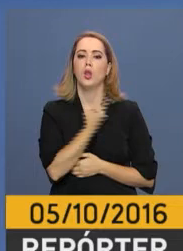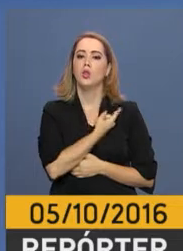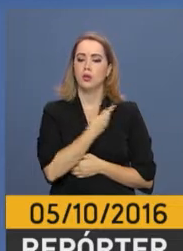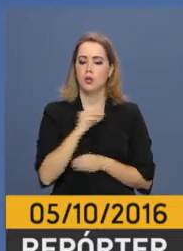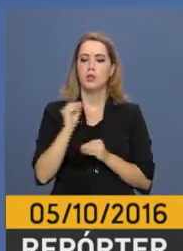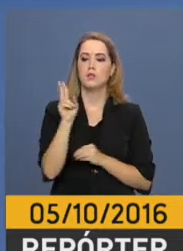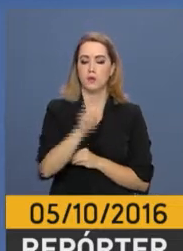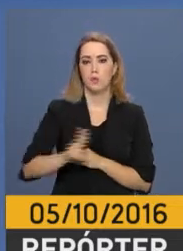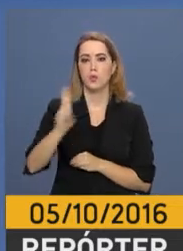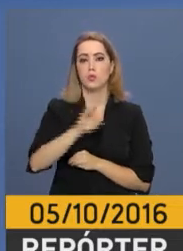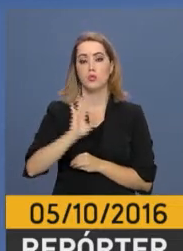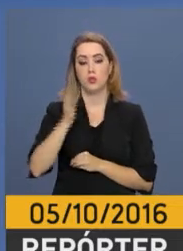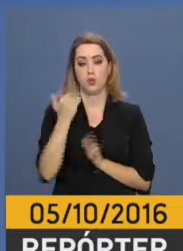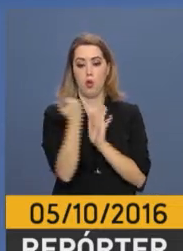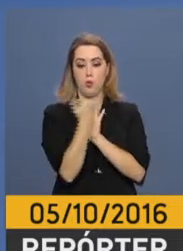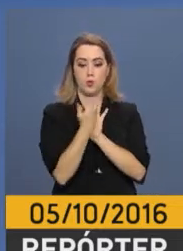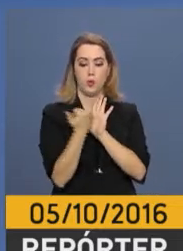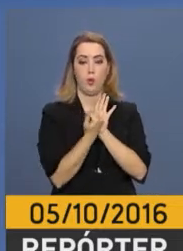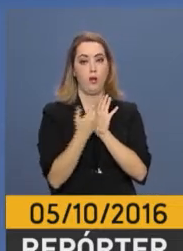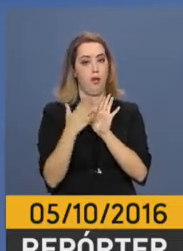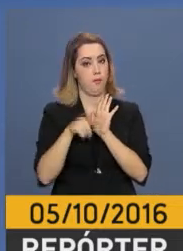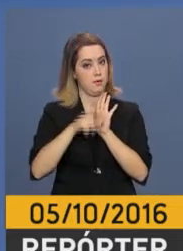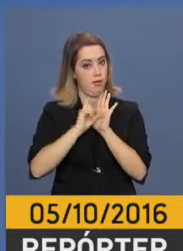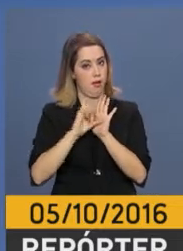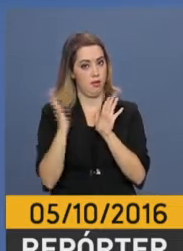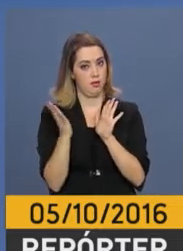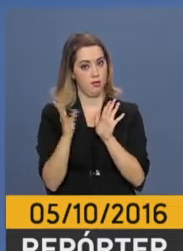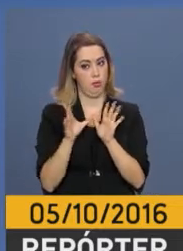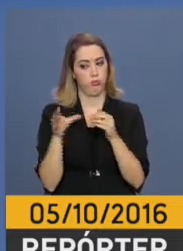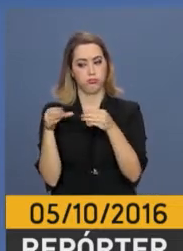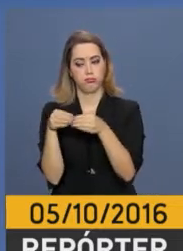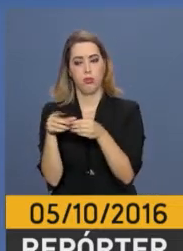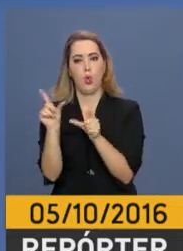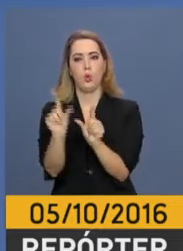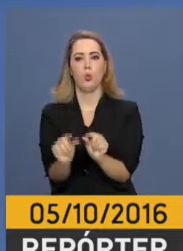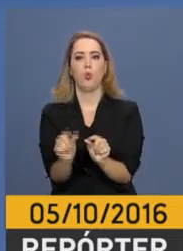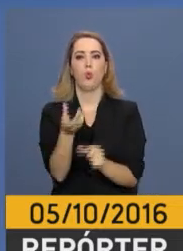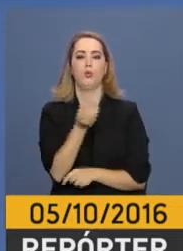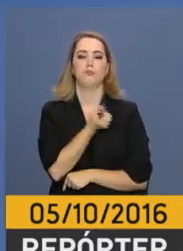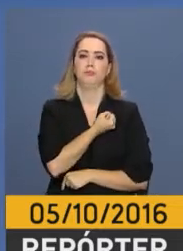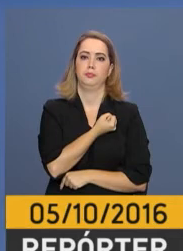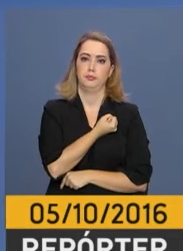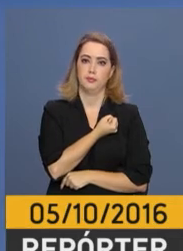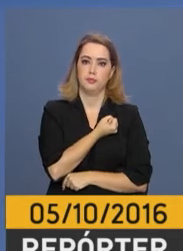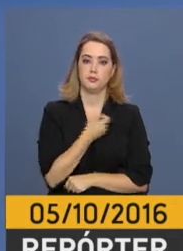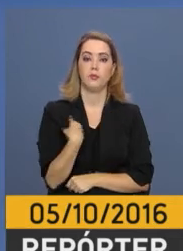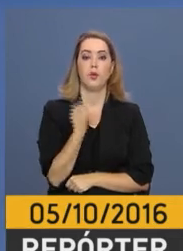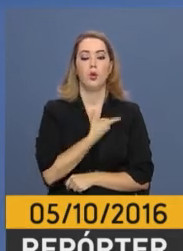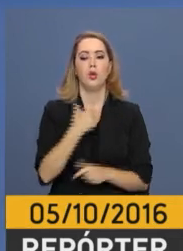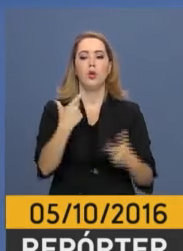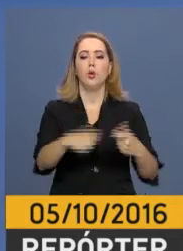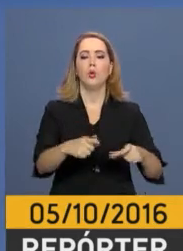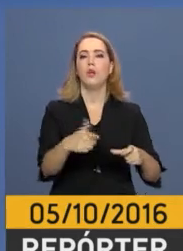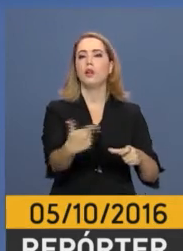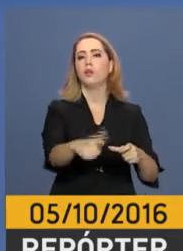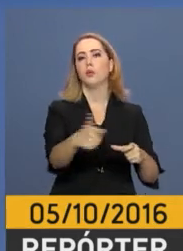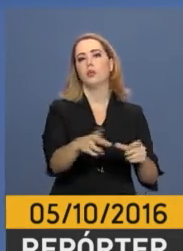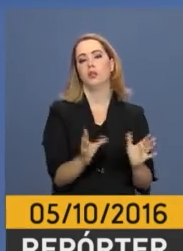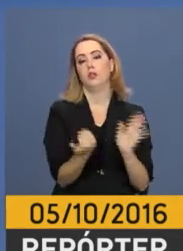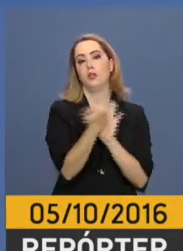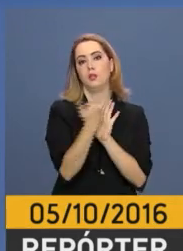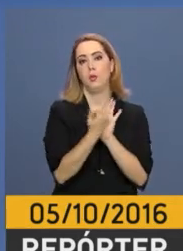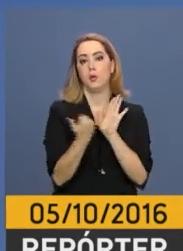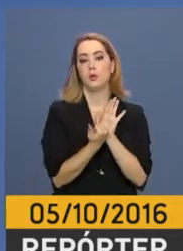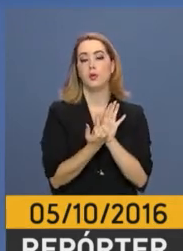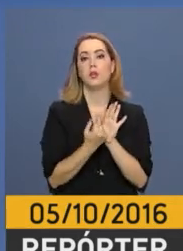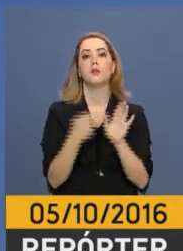existentes mas como eles são um pequeno número nós vamos um lugar que não tenha um programa vai